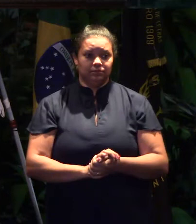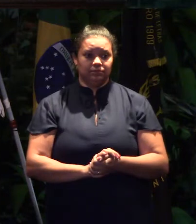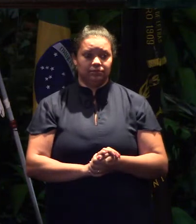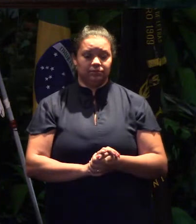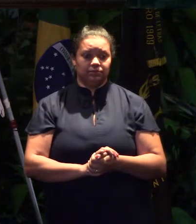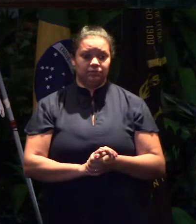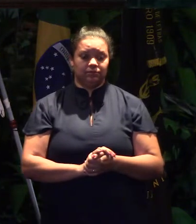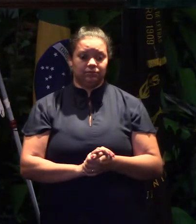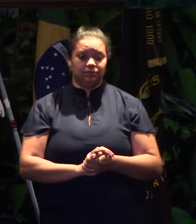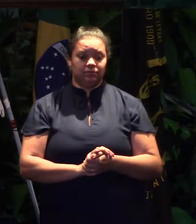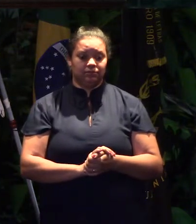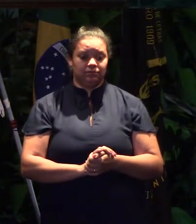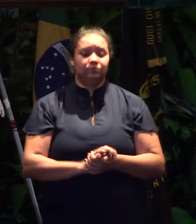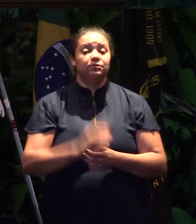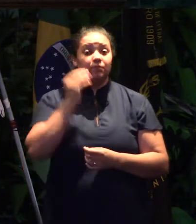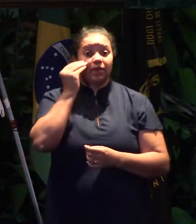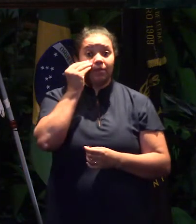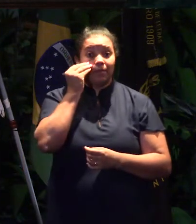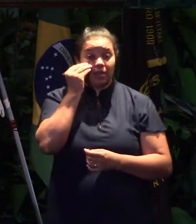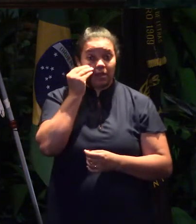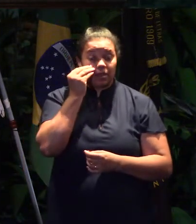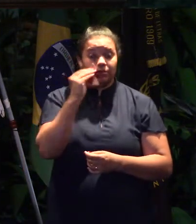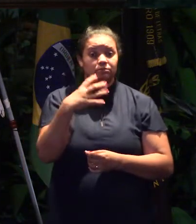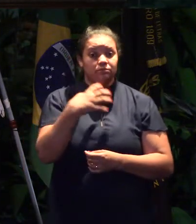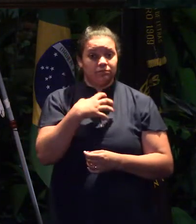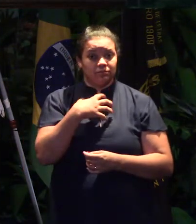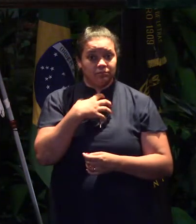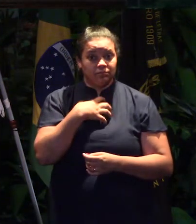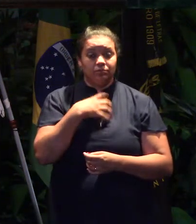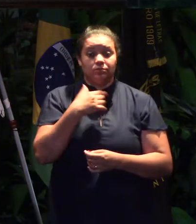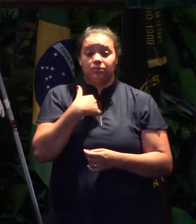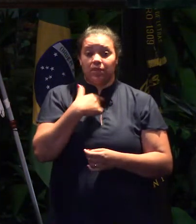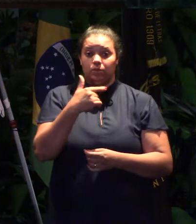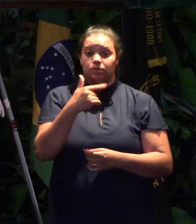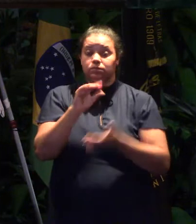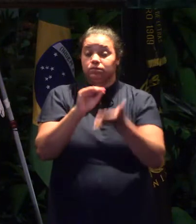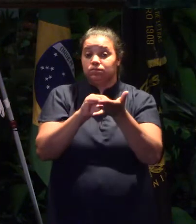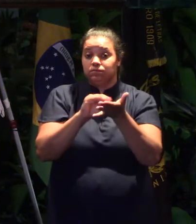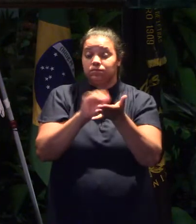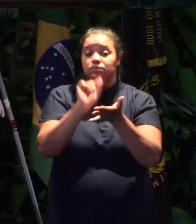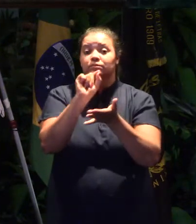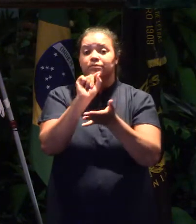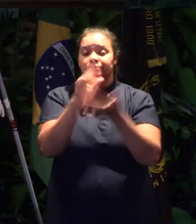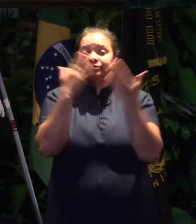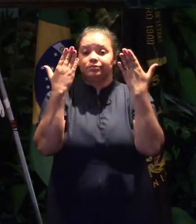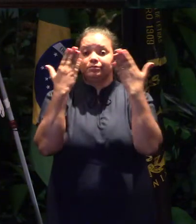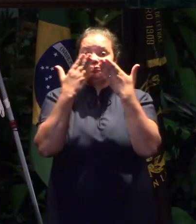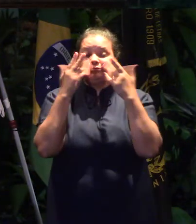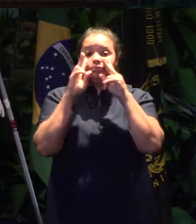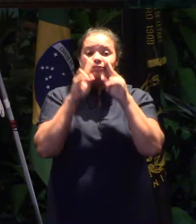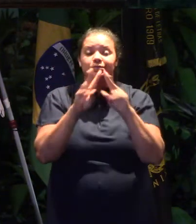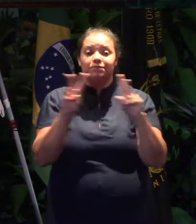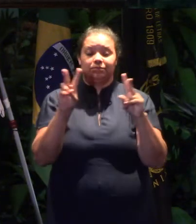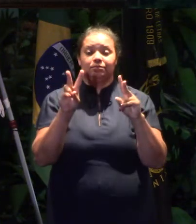ancorada na experiência dos sentidos, que, no meu caso, se dá na ausência da visão. Isso não impediu, no entanto, que a